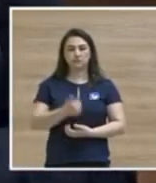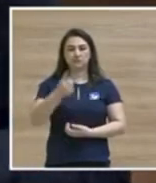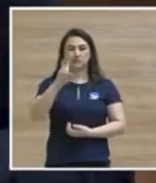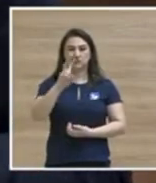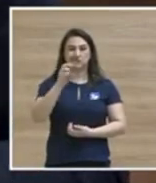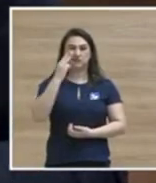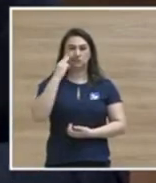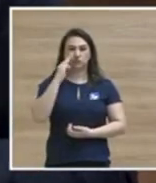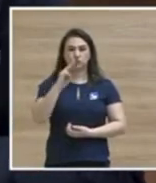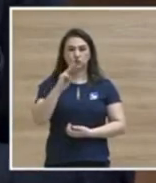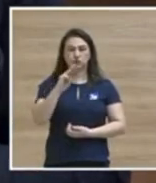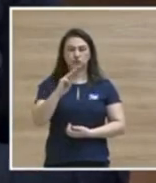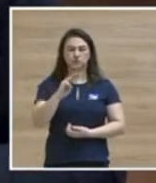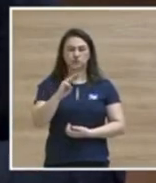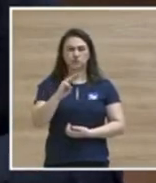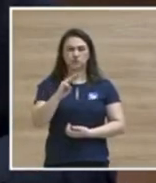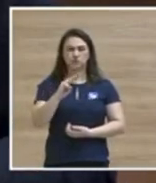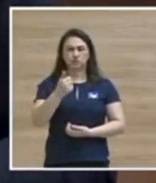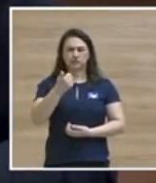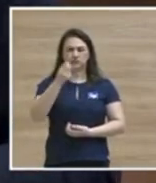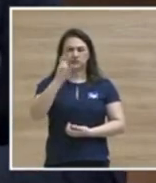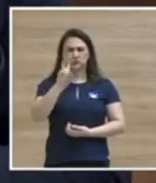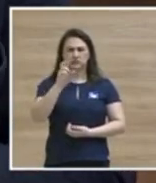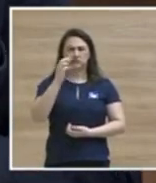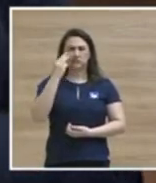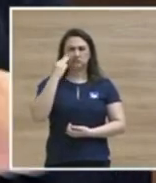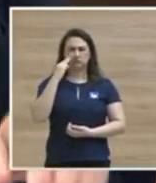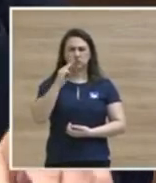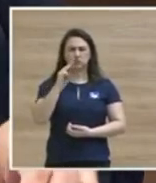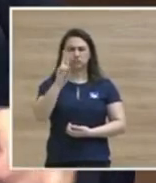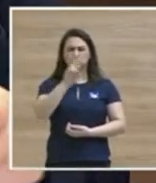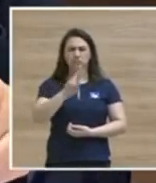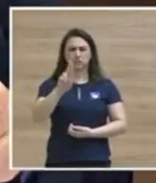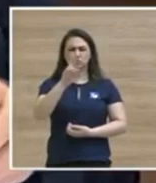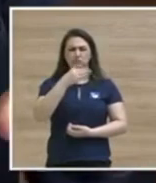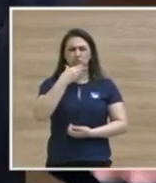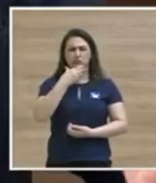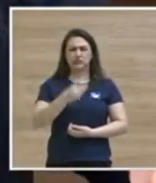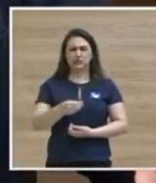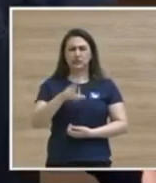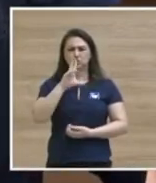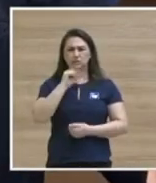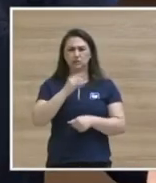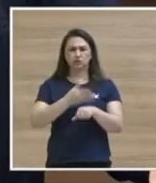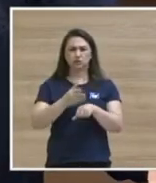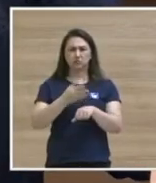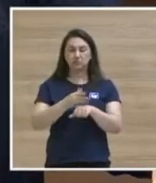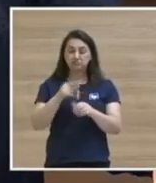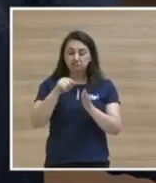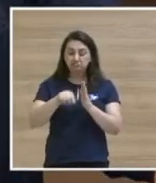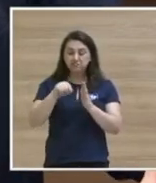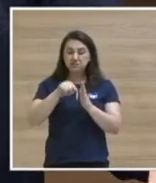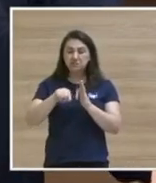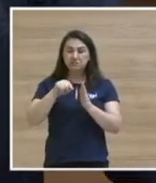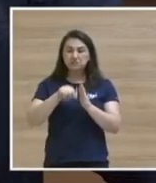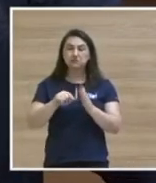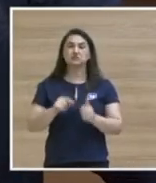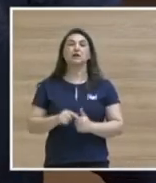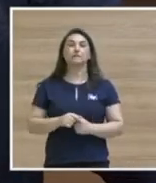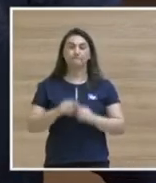15 milhões 368 mil reais que seria um gastos um Natal da cidade de Pato Branco que nós levantamos lá